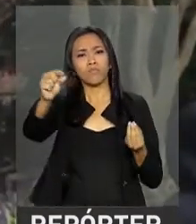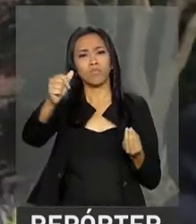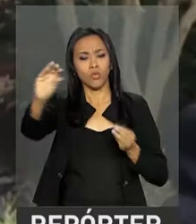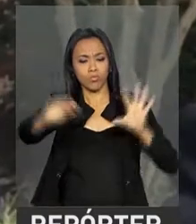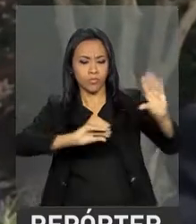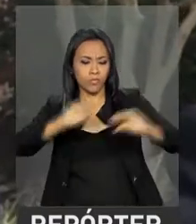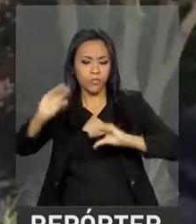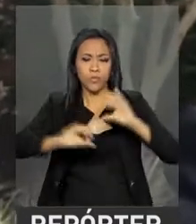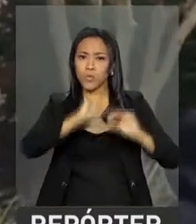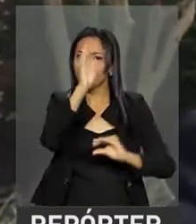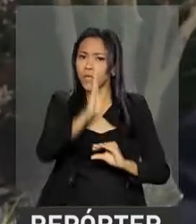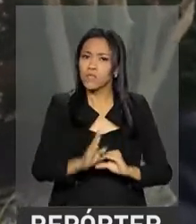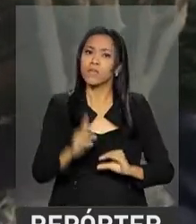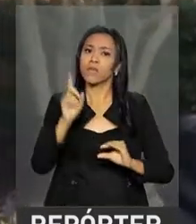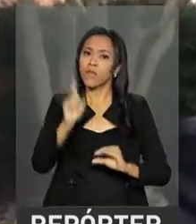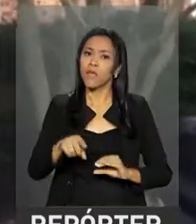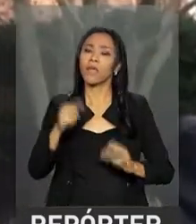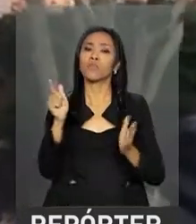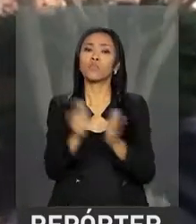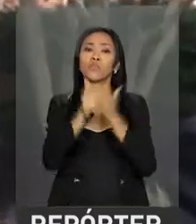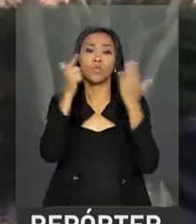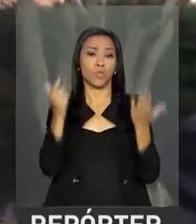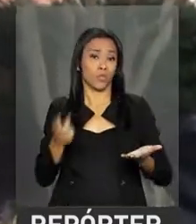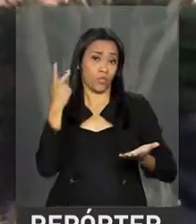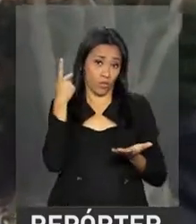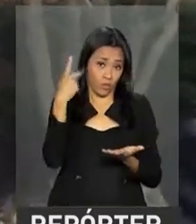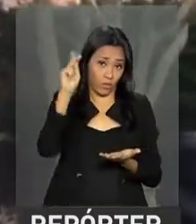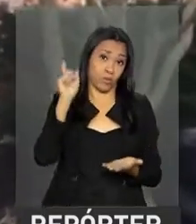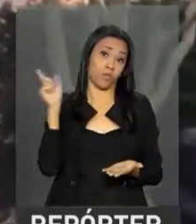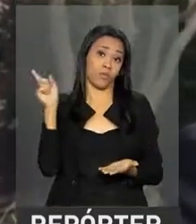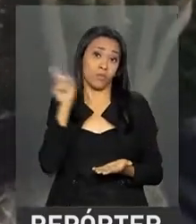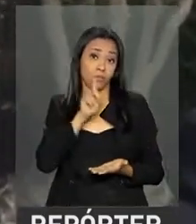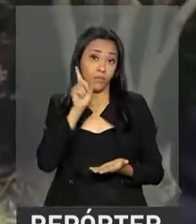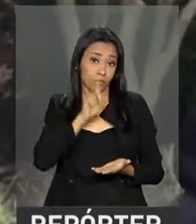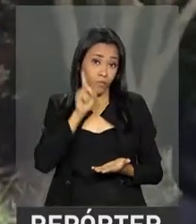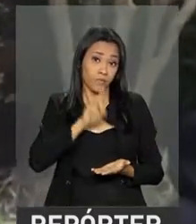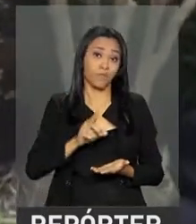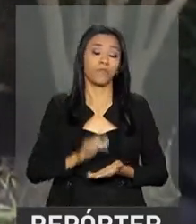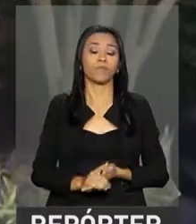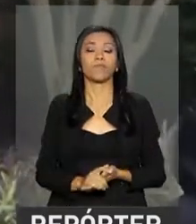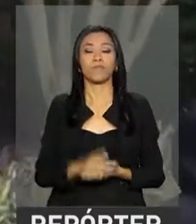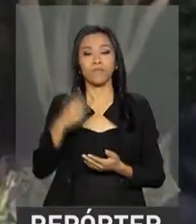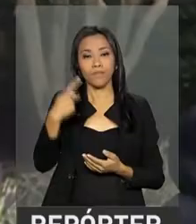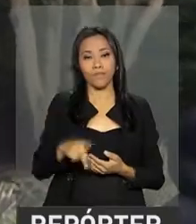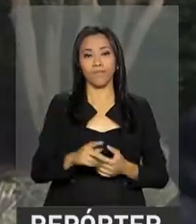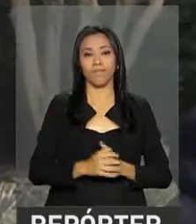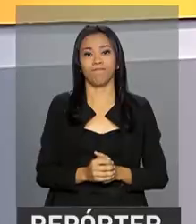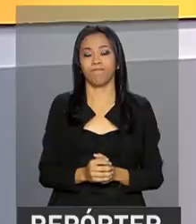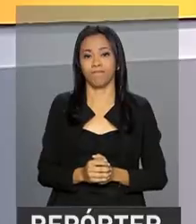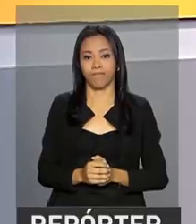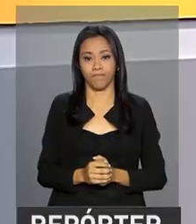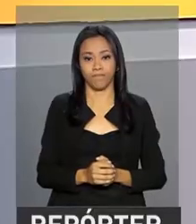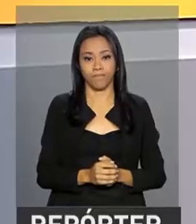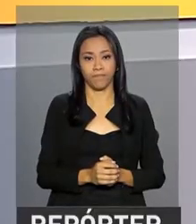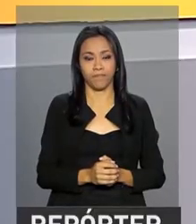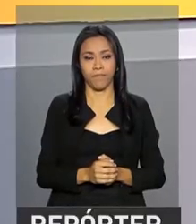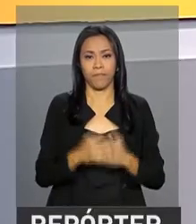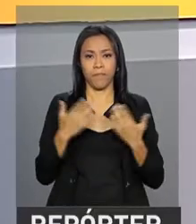promovido pelo jornal the financial times the washington nos estados unidos paula de hoje